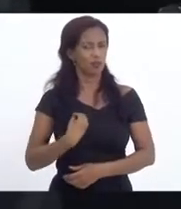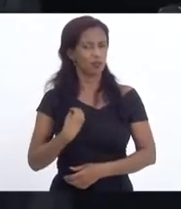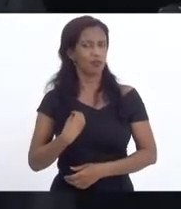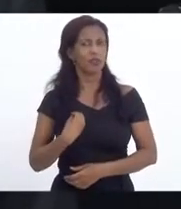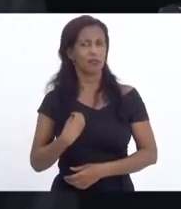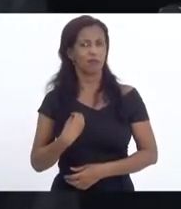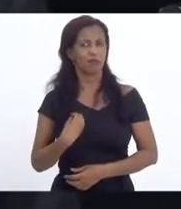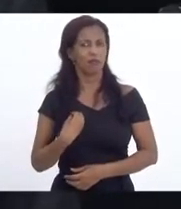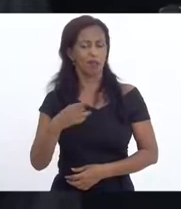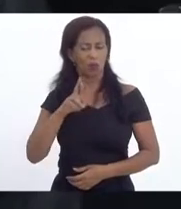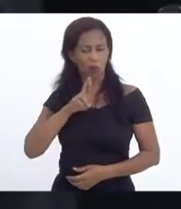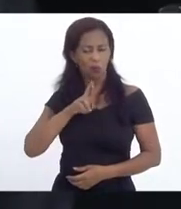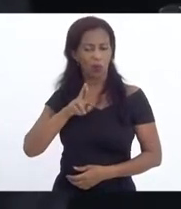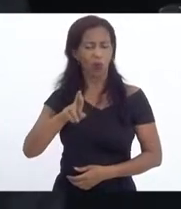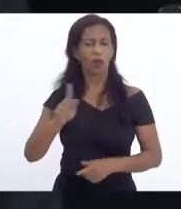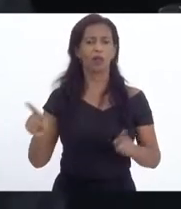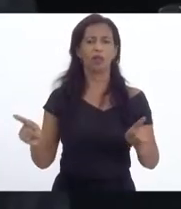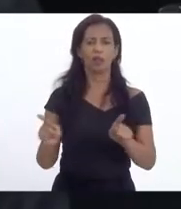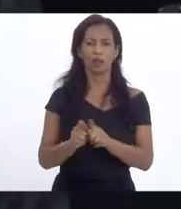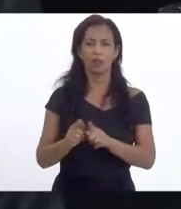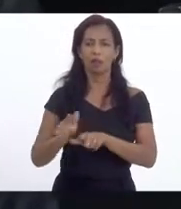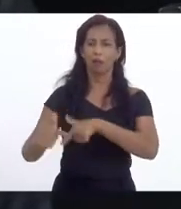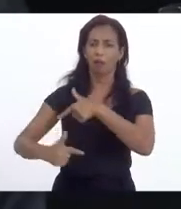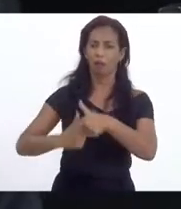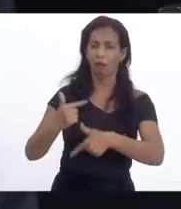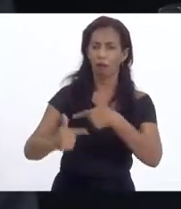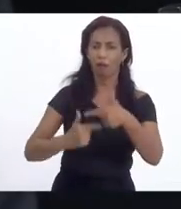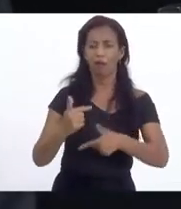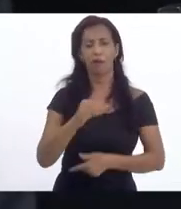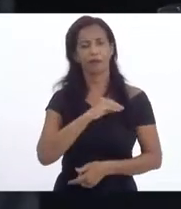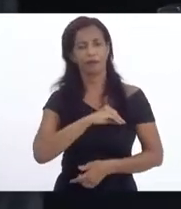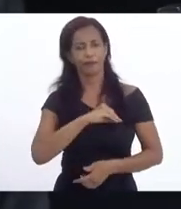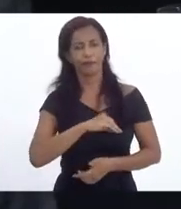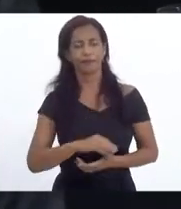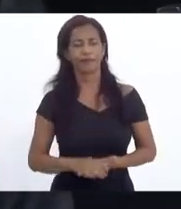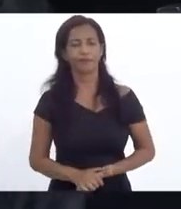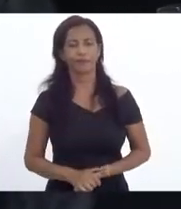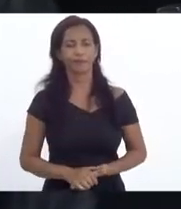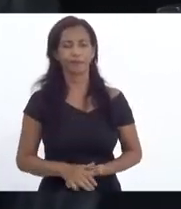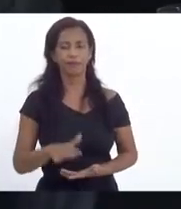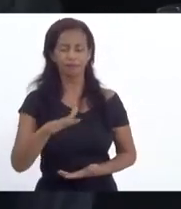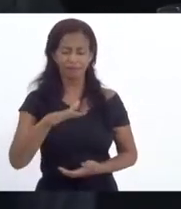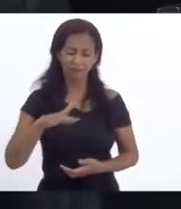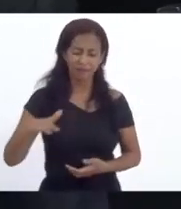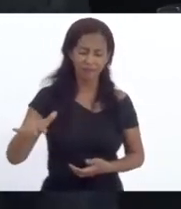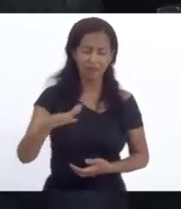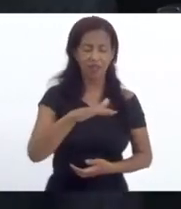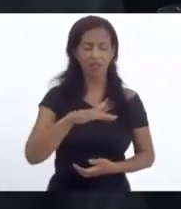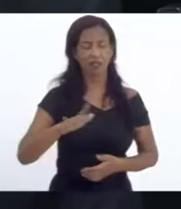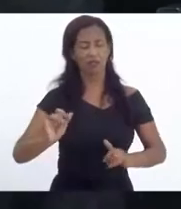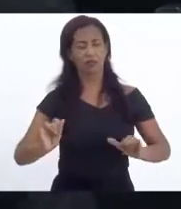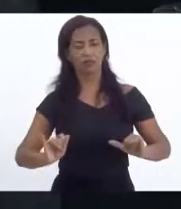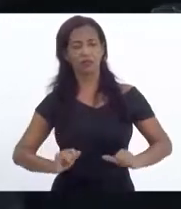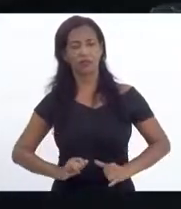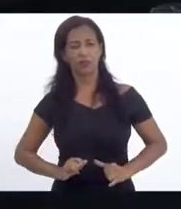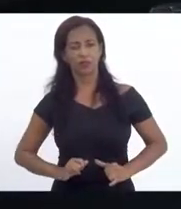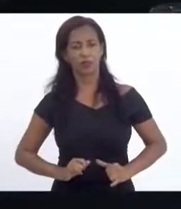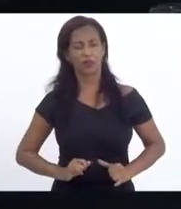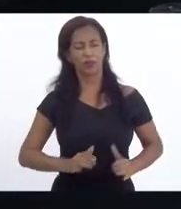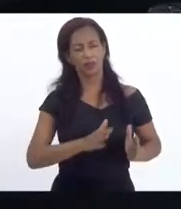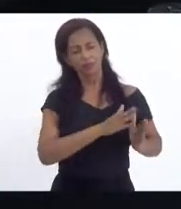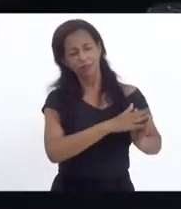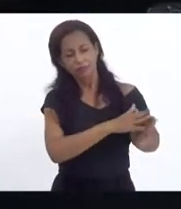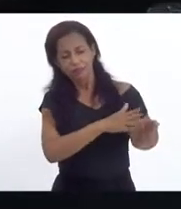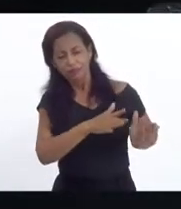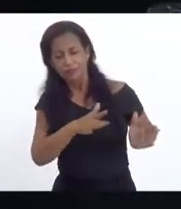e além disso, do emprego e renda. A região vem sofrendo com, ao longo desse